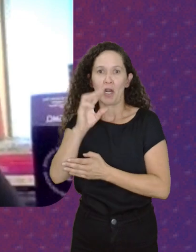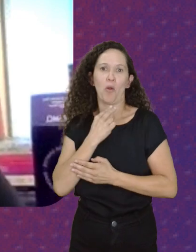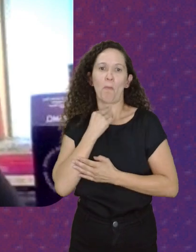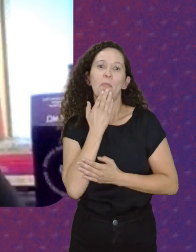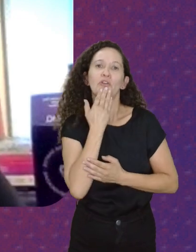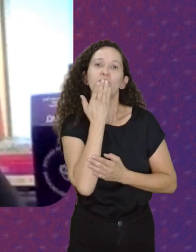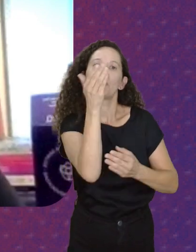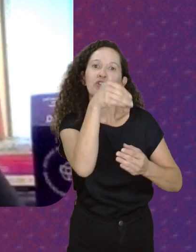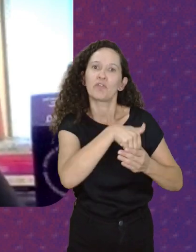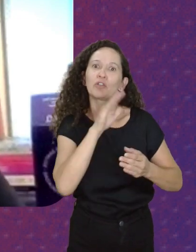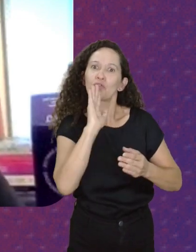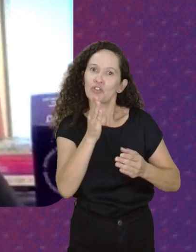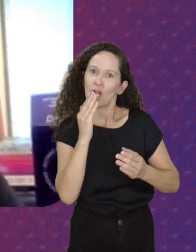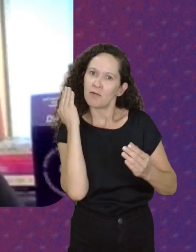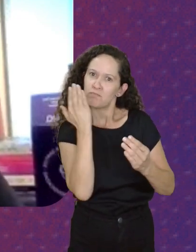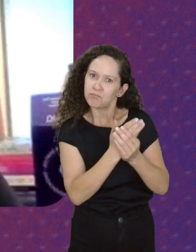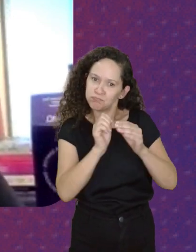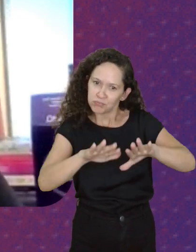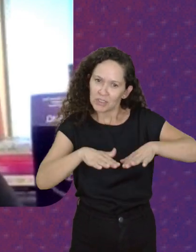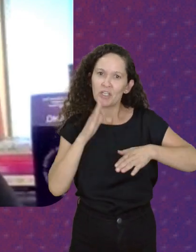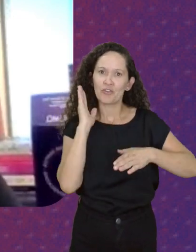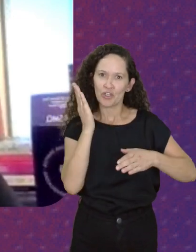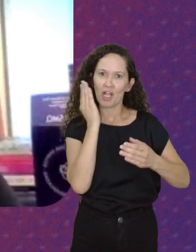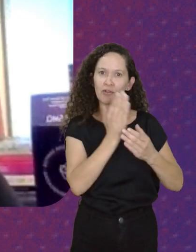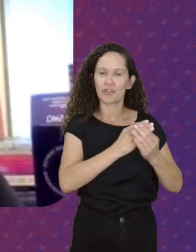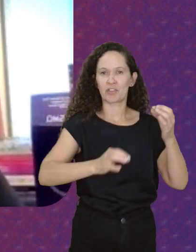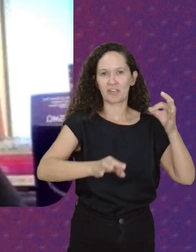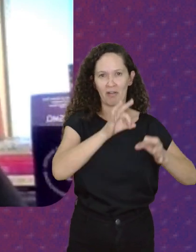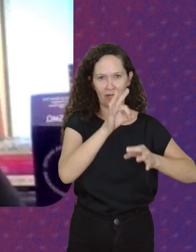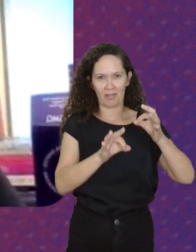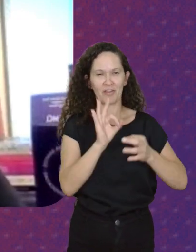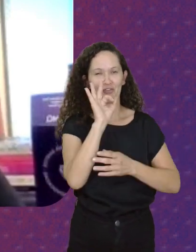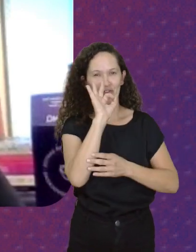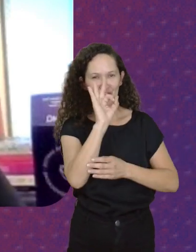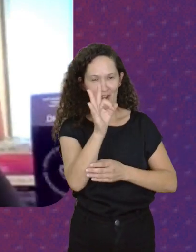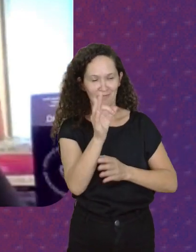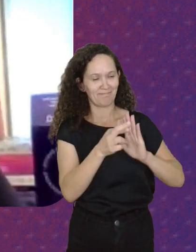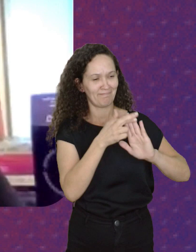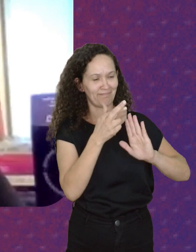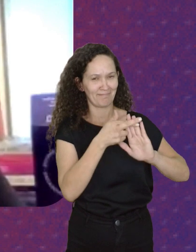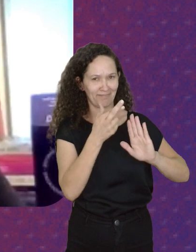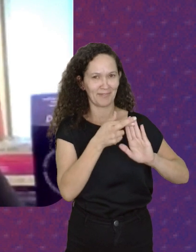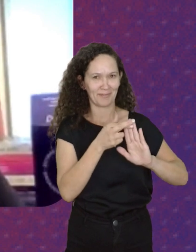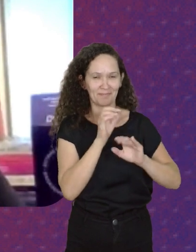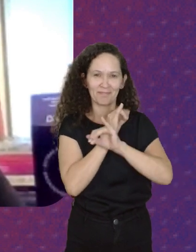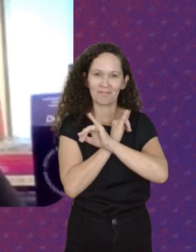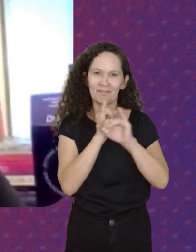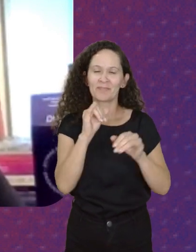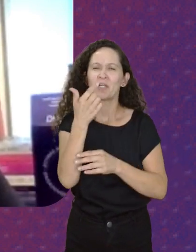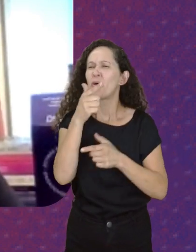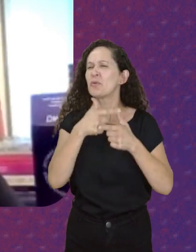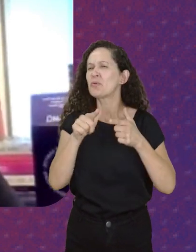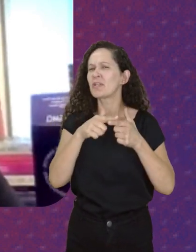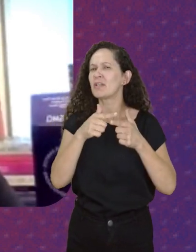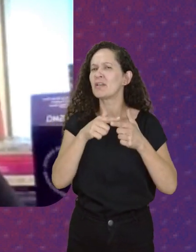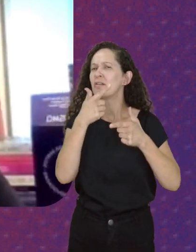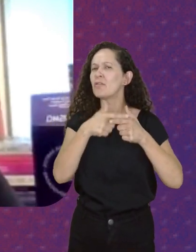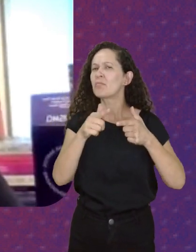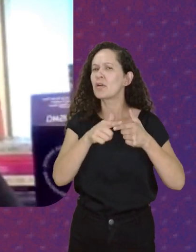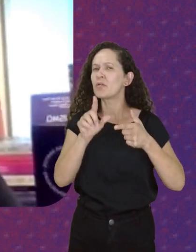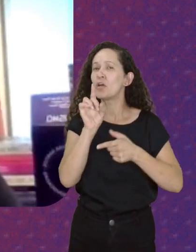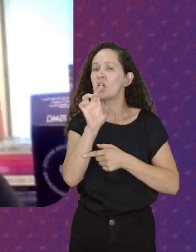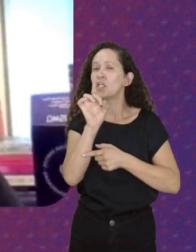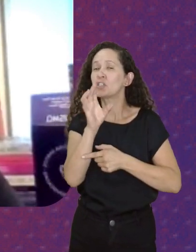até jurisprudência, a Justiça Eleitoral já regulamentou isso, dizendo que não tem problema, o problema é só pedir